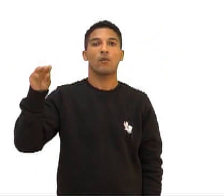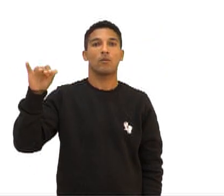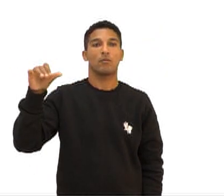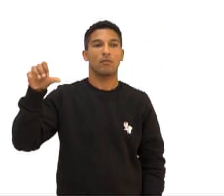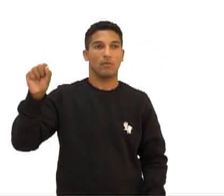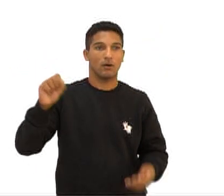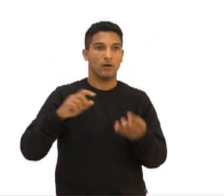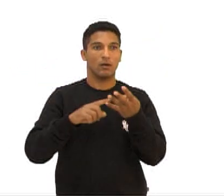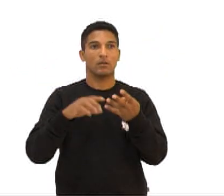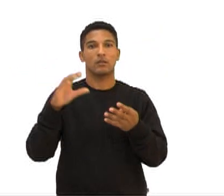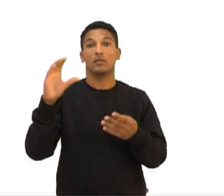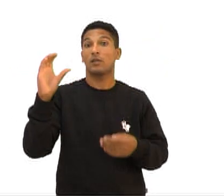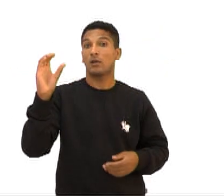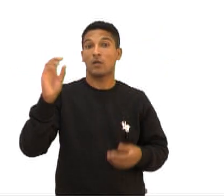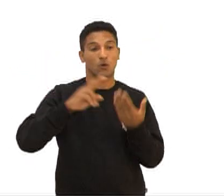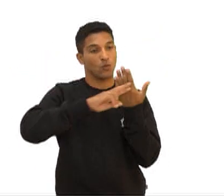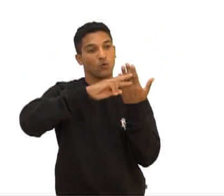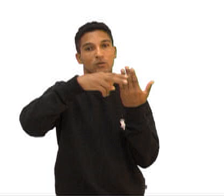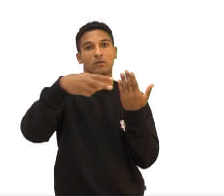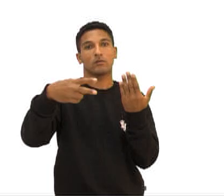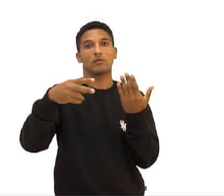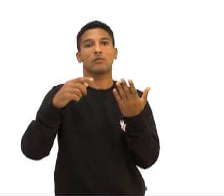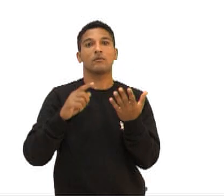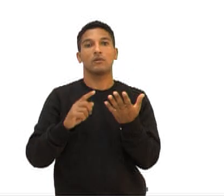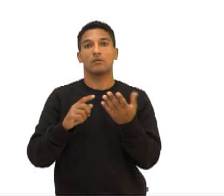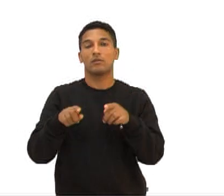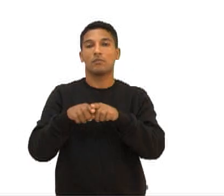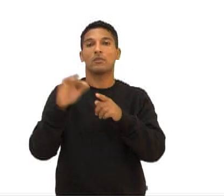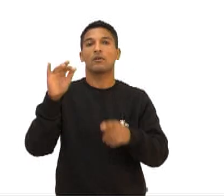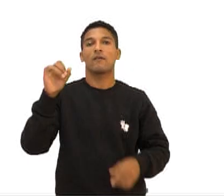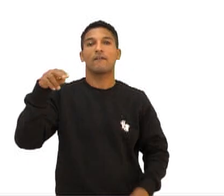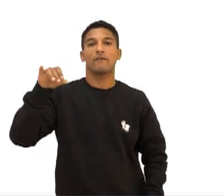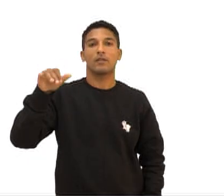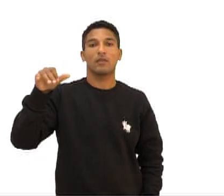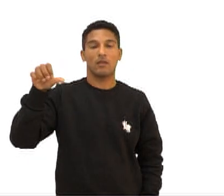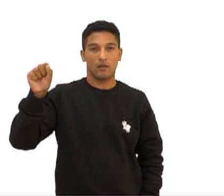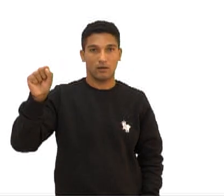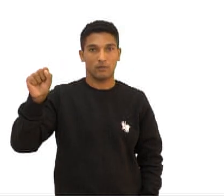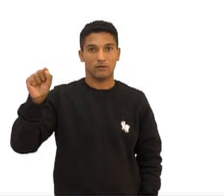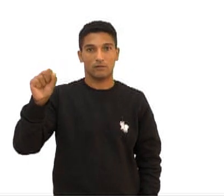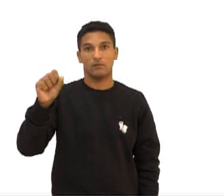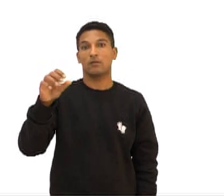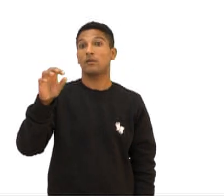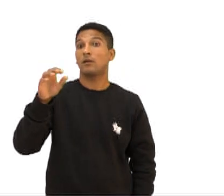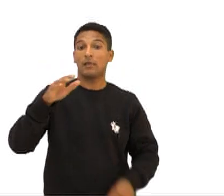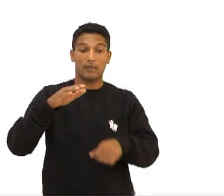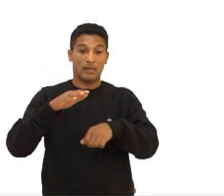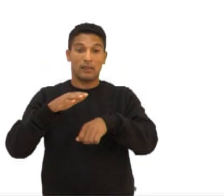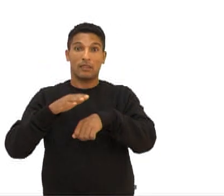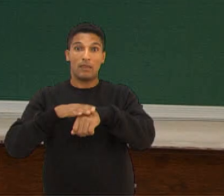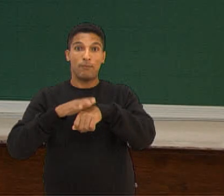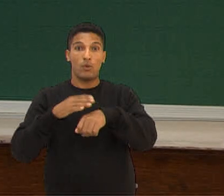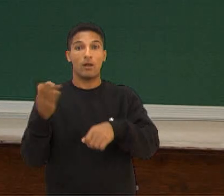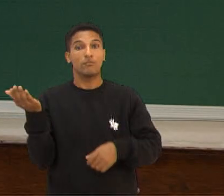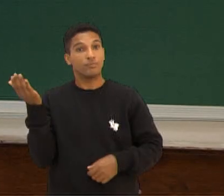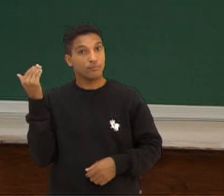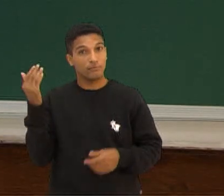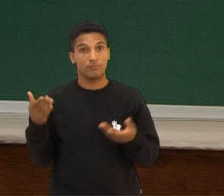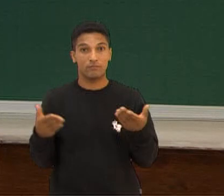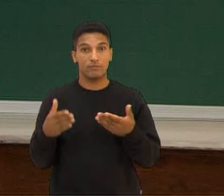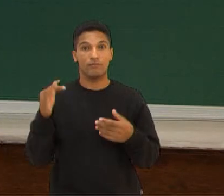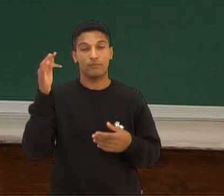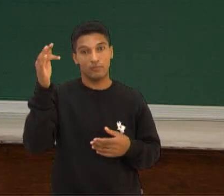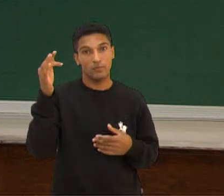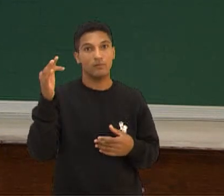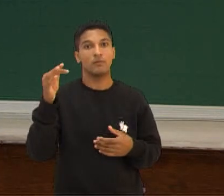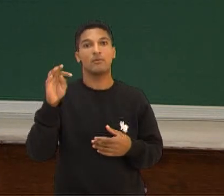finais, temporais e proporcionais. Então, veja, gente, são 9. Nossa, professora, quantos, né? Mas